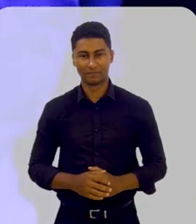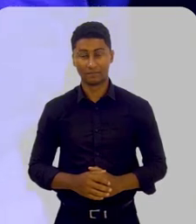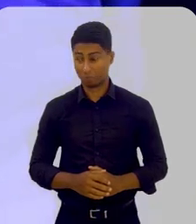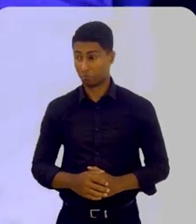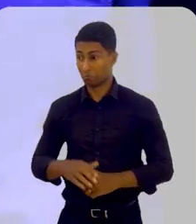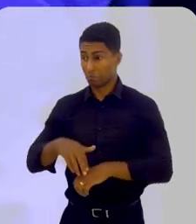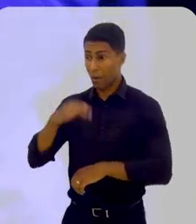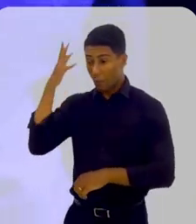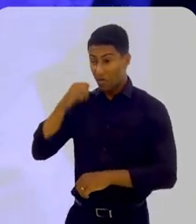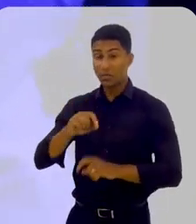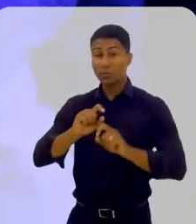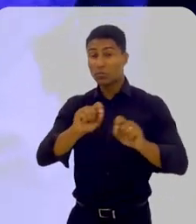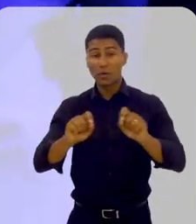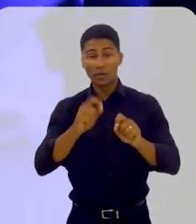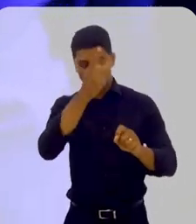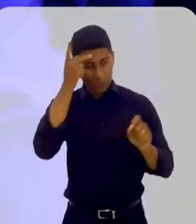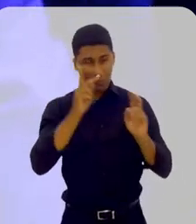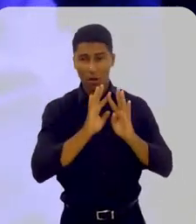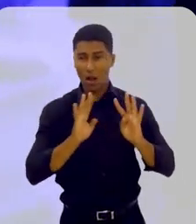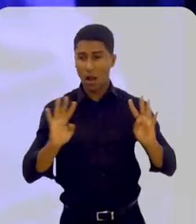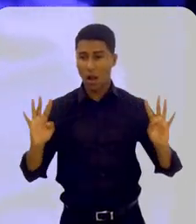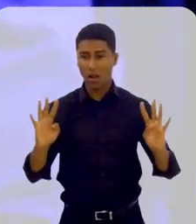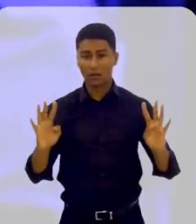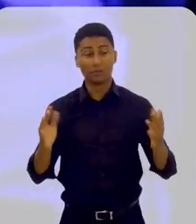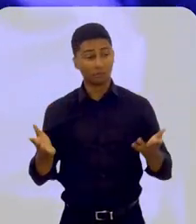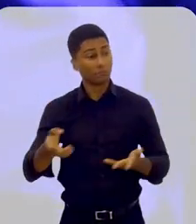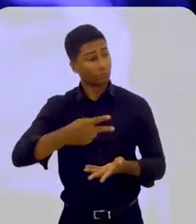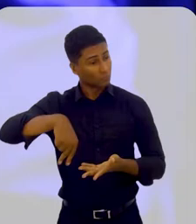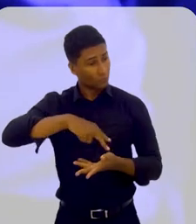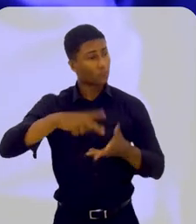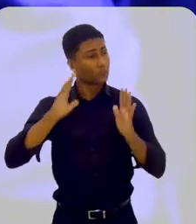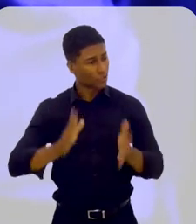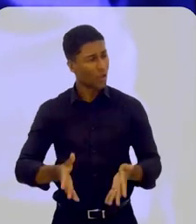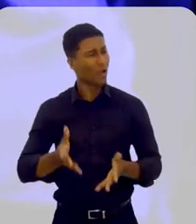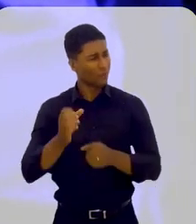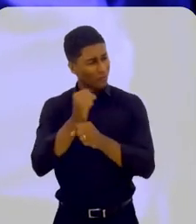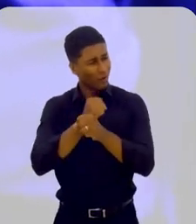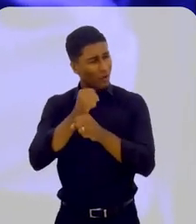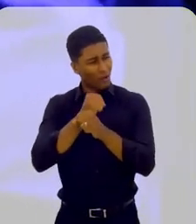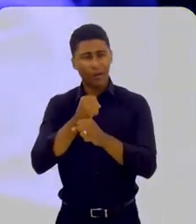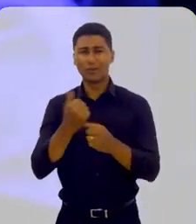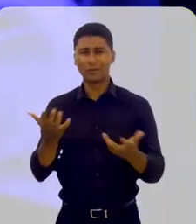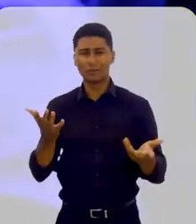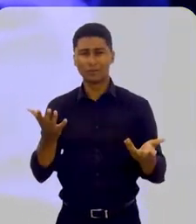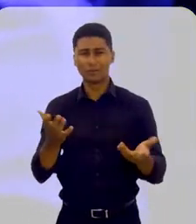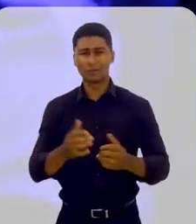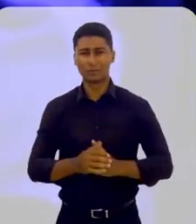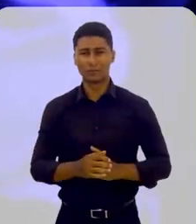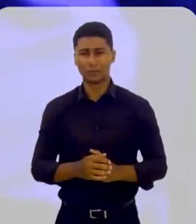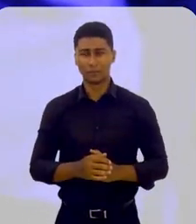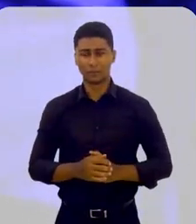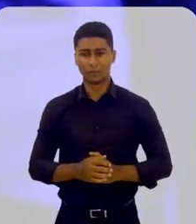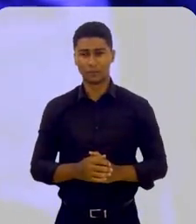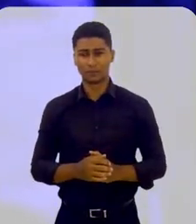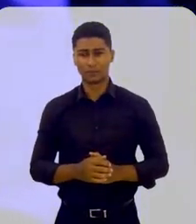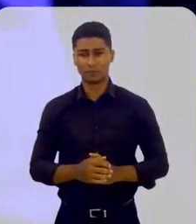Ficou mais bonito que a orquestra. Já dançamos conforme a orquestra, tempo demais.